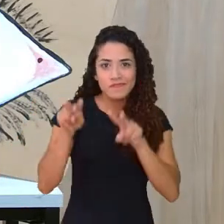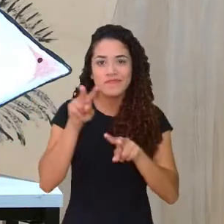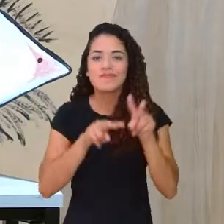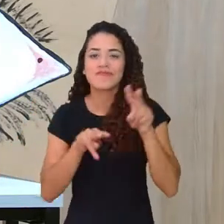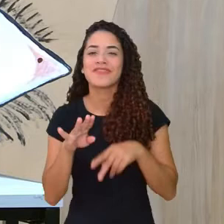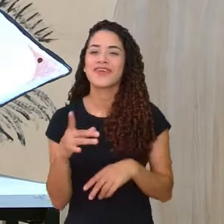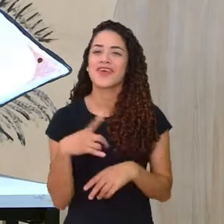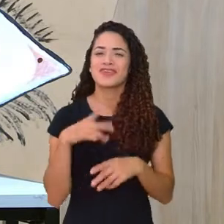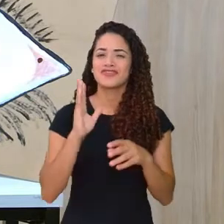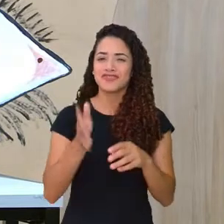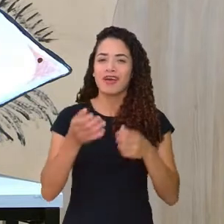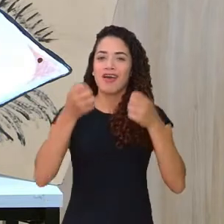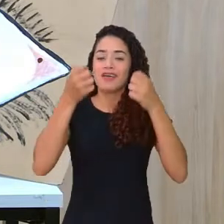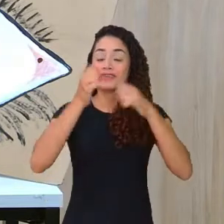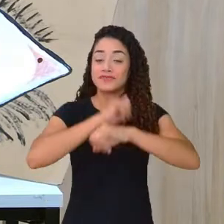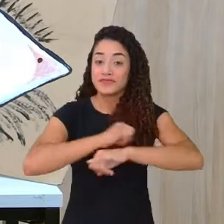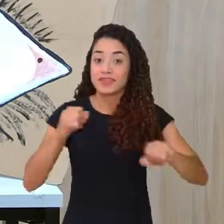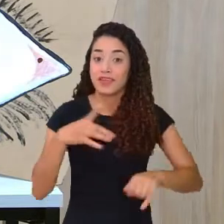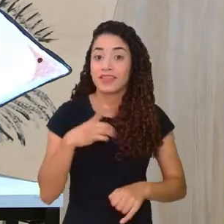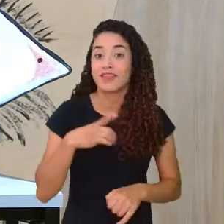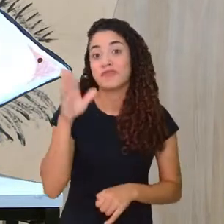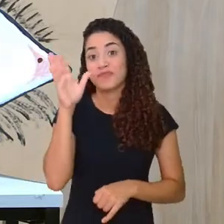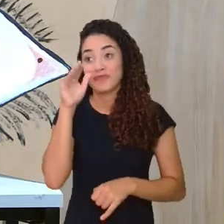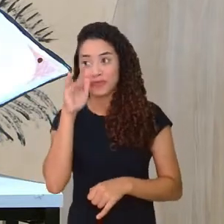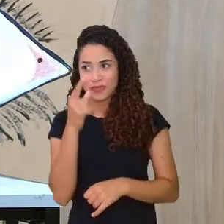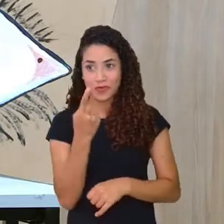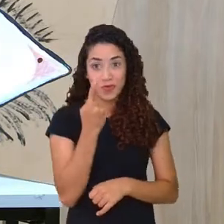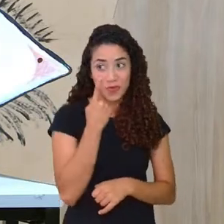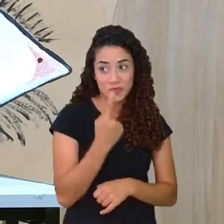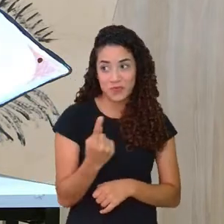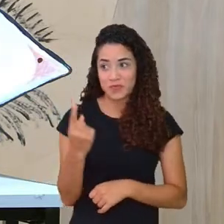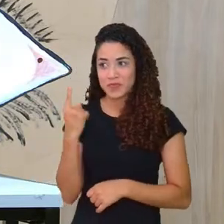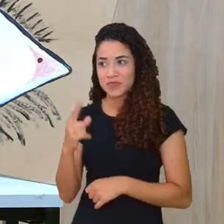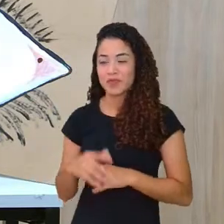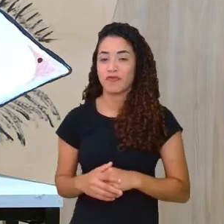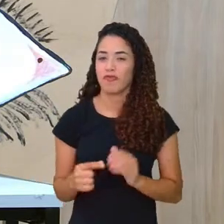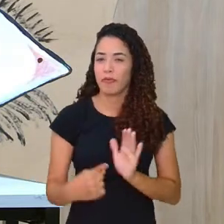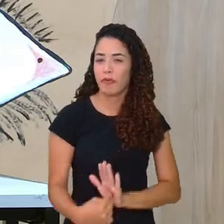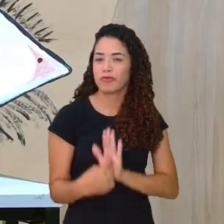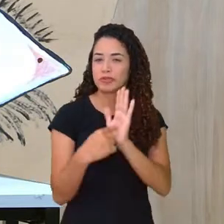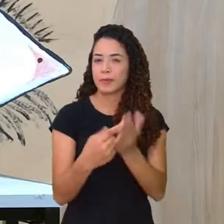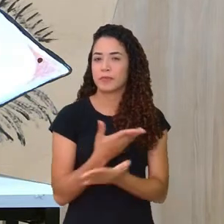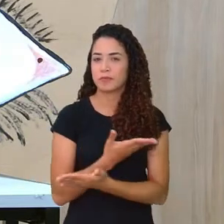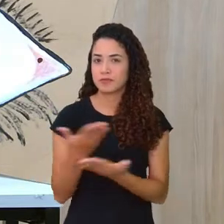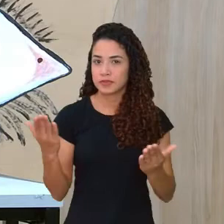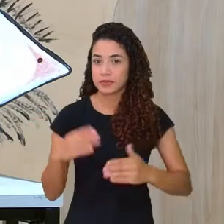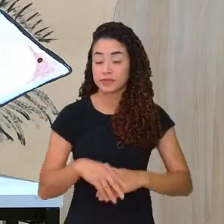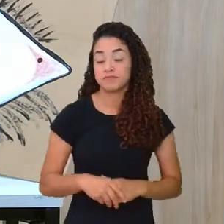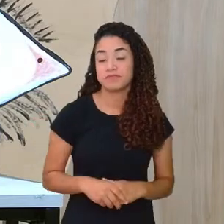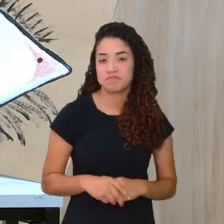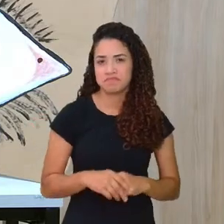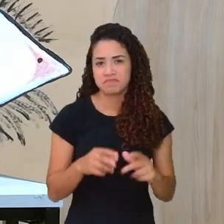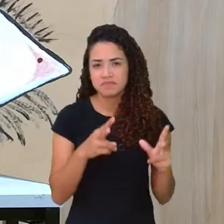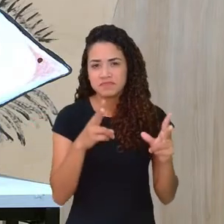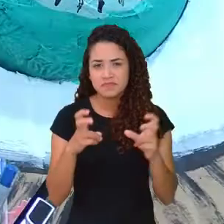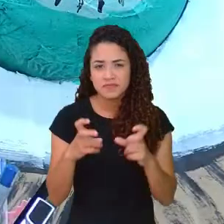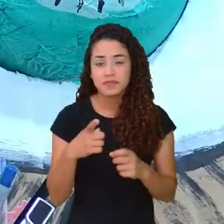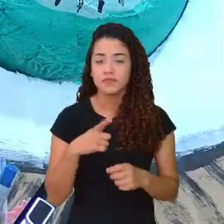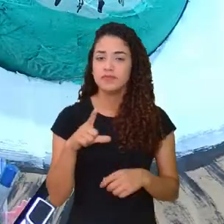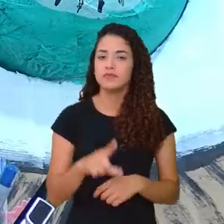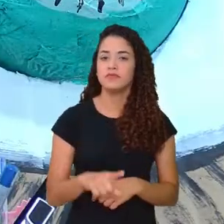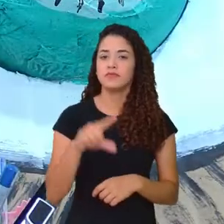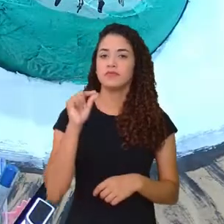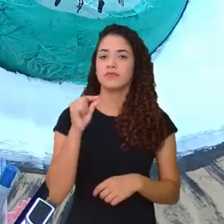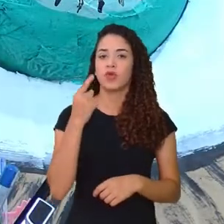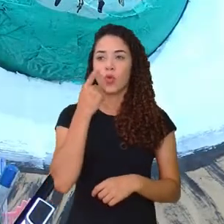uma curiosidade. A curiosidade vai estar aqui. Vou apontar aqui para vocês, né? Vejam que aqui eu escolhi